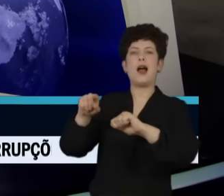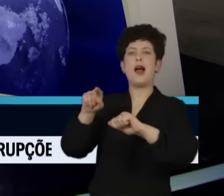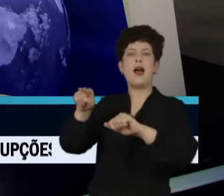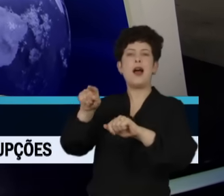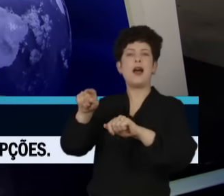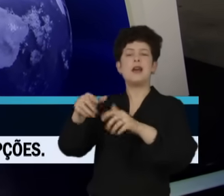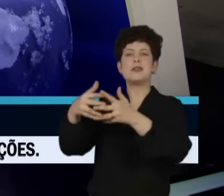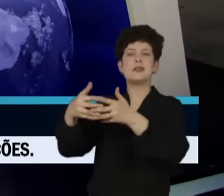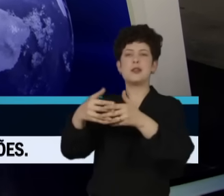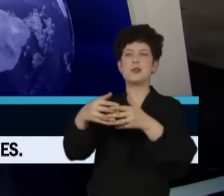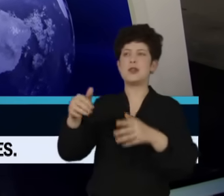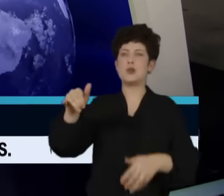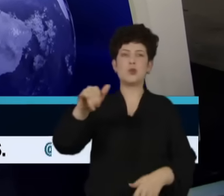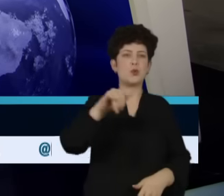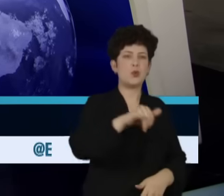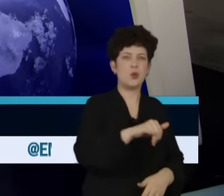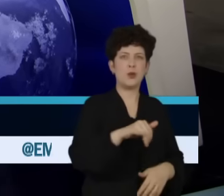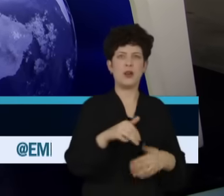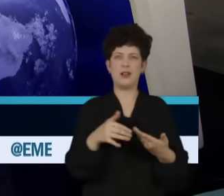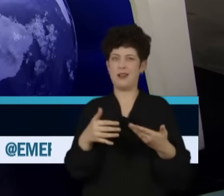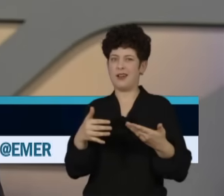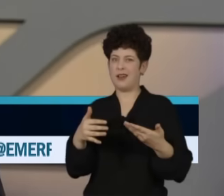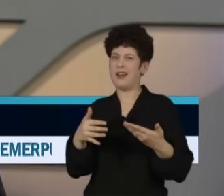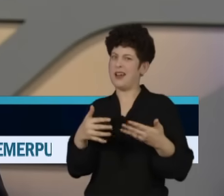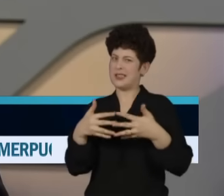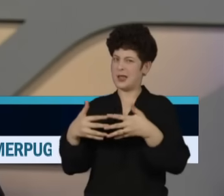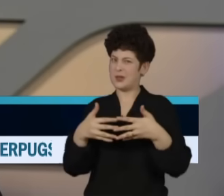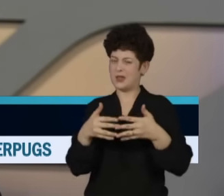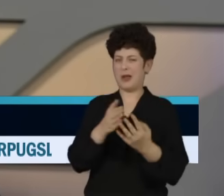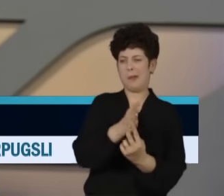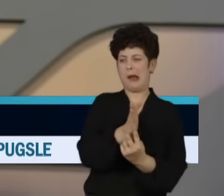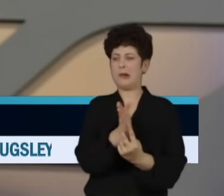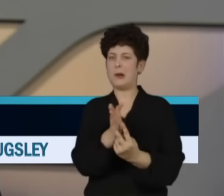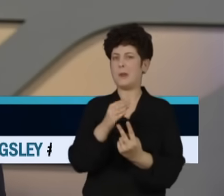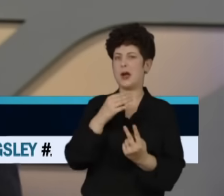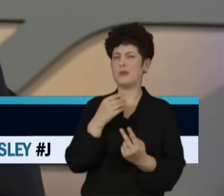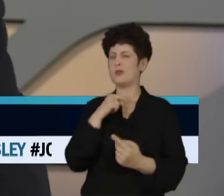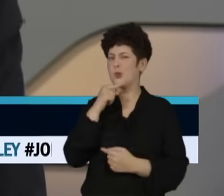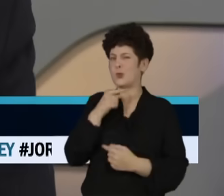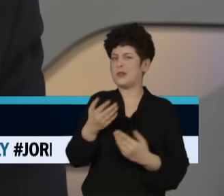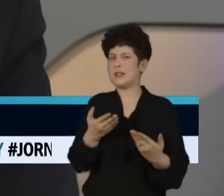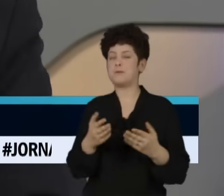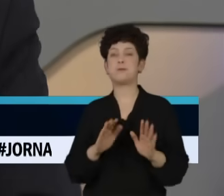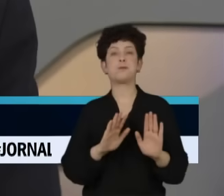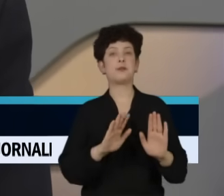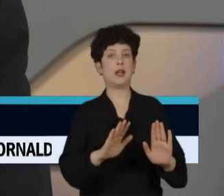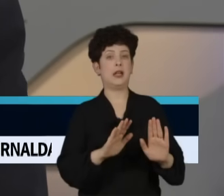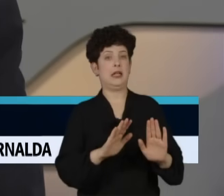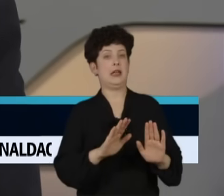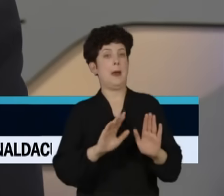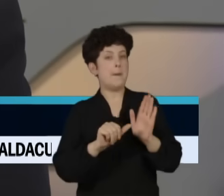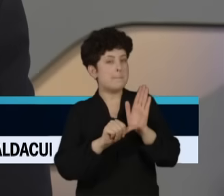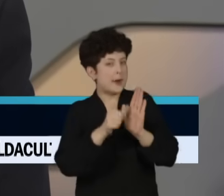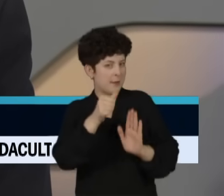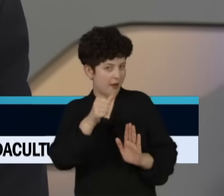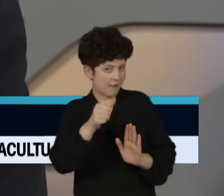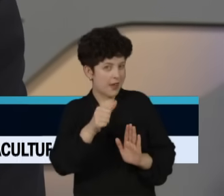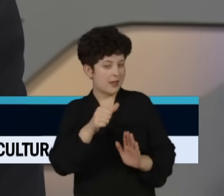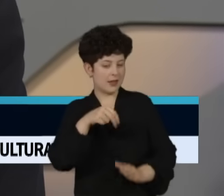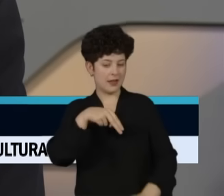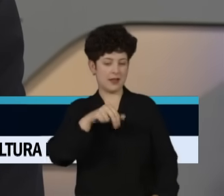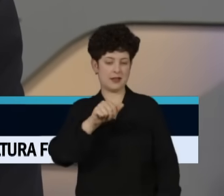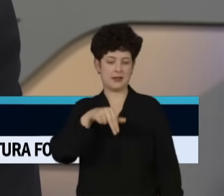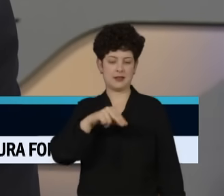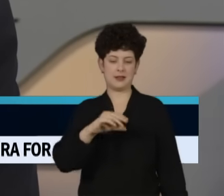Taiwan, até os Estados Unidos seguem uma política de ambiguidade? Bom, é preciso considerar o seguinte, não é a primeira vez que a N